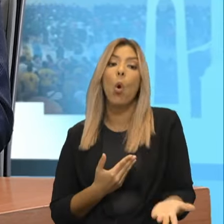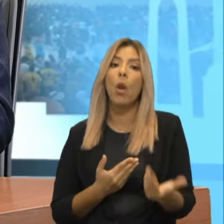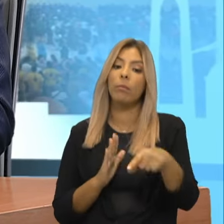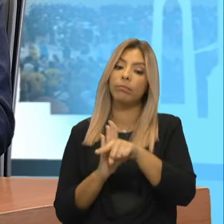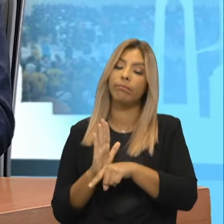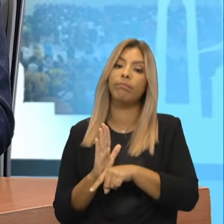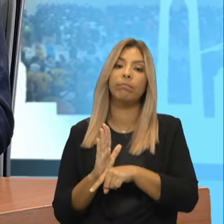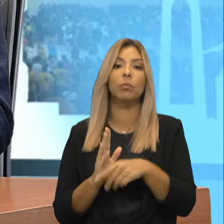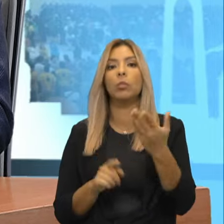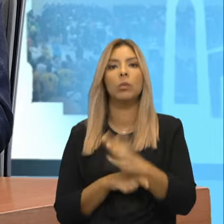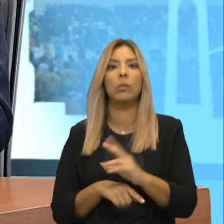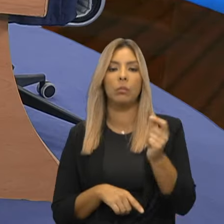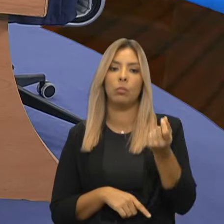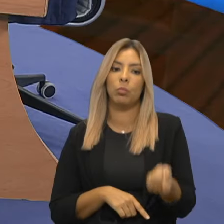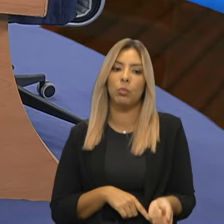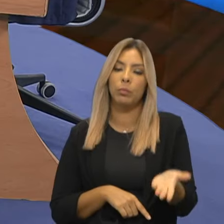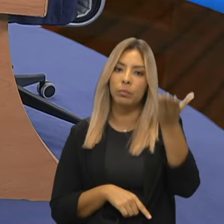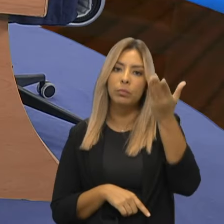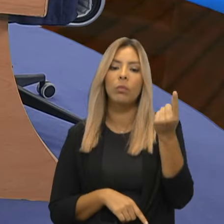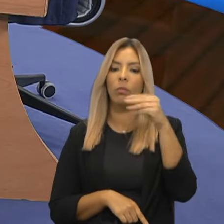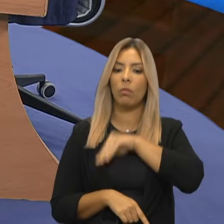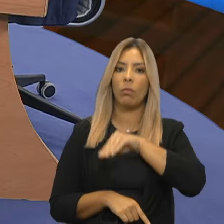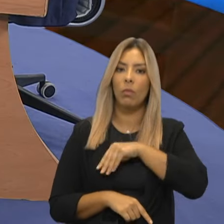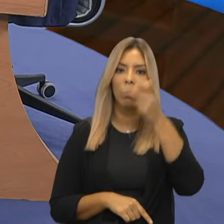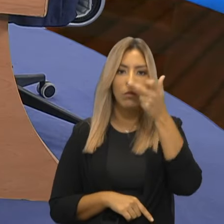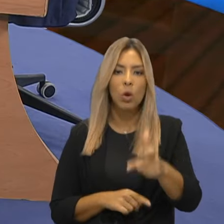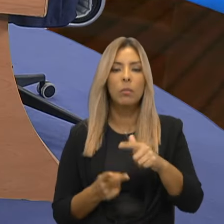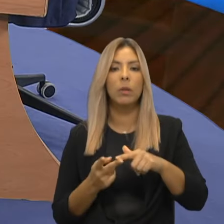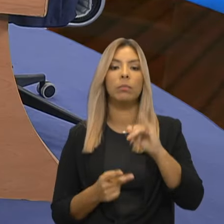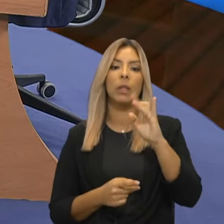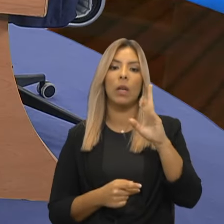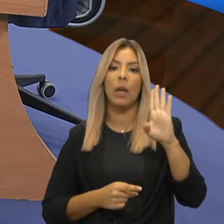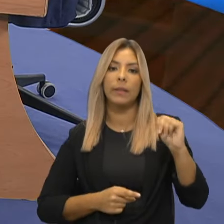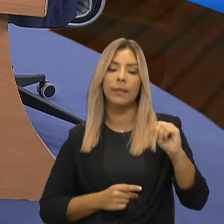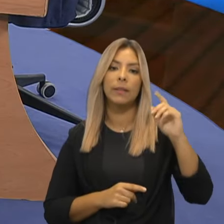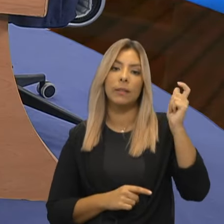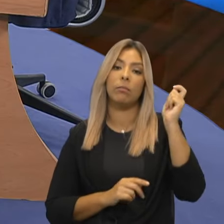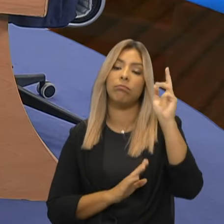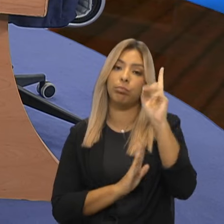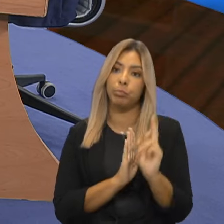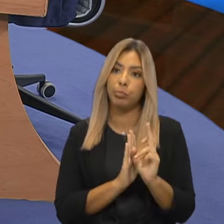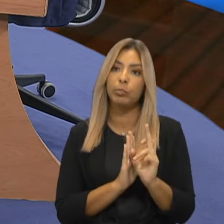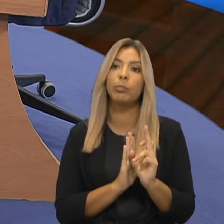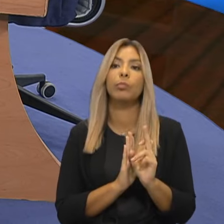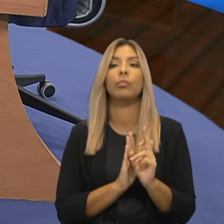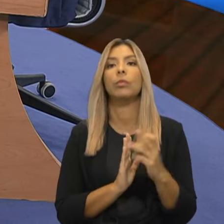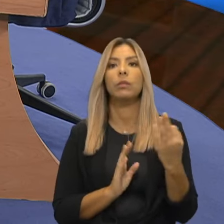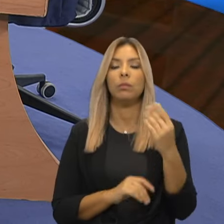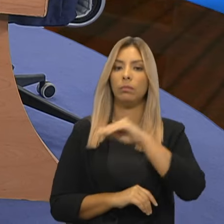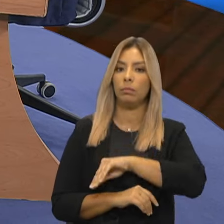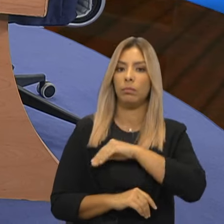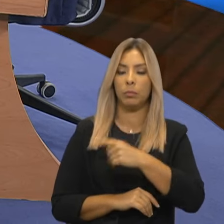O caso de aumentos das pensões, o caso da redução do IRS, que as pessoas que também já perceberam no seu recibo de